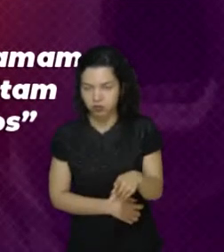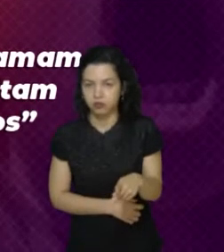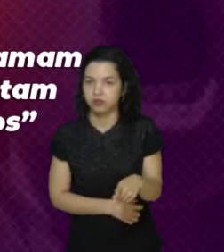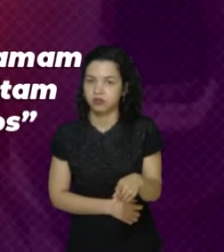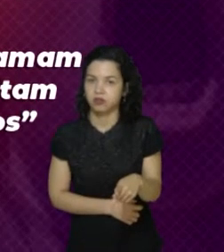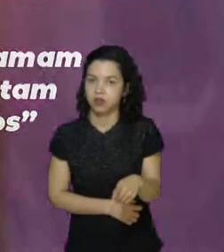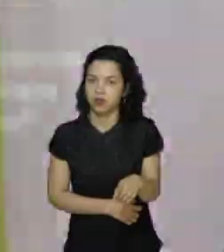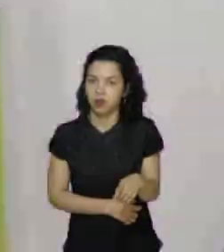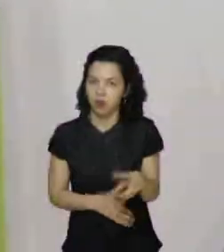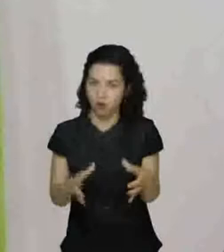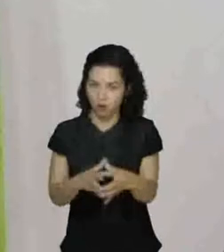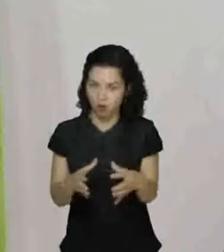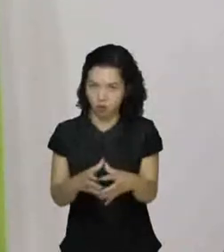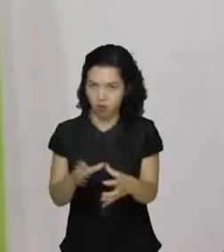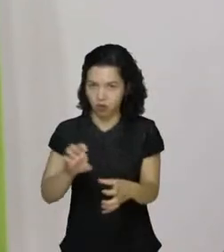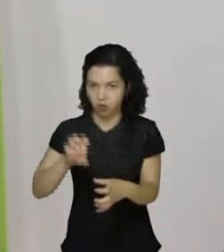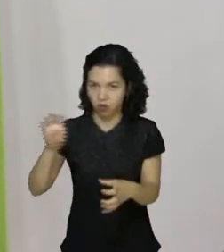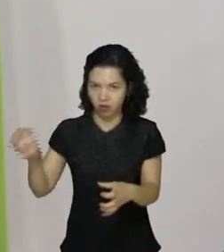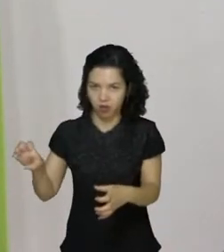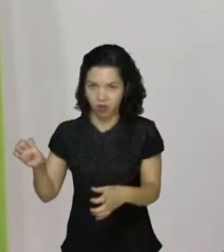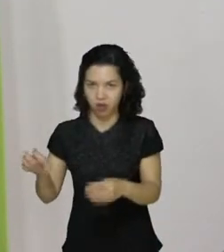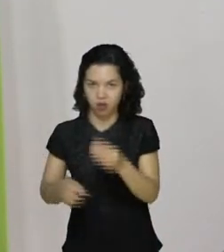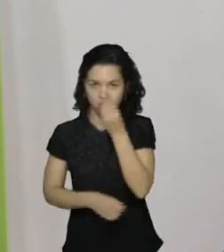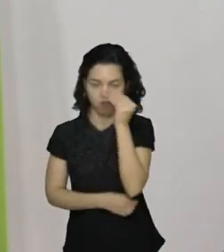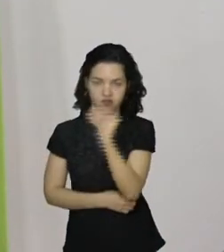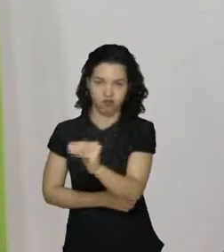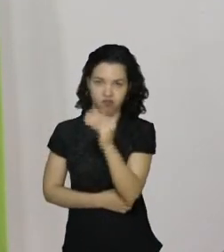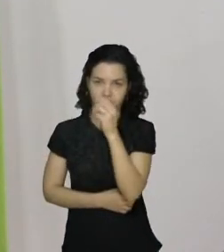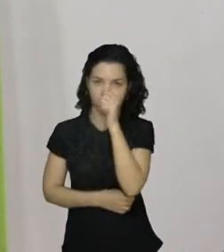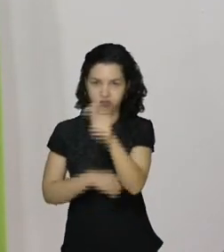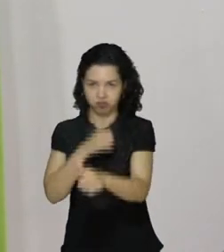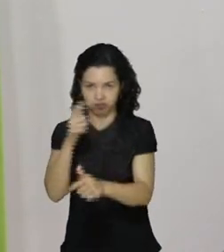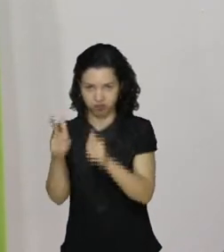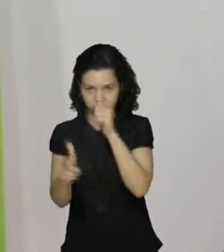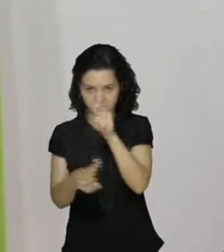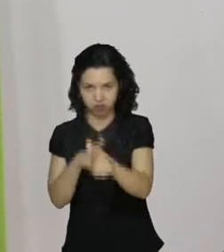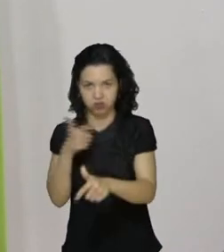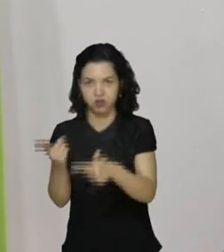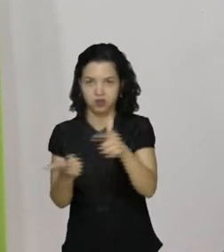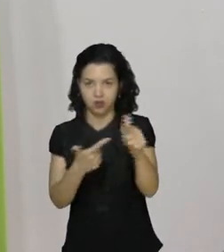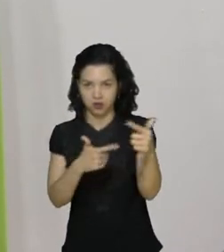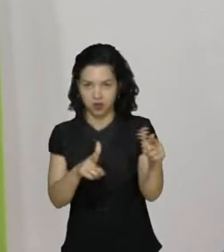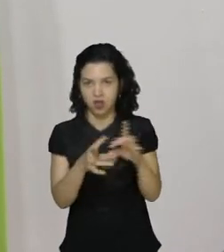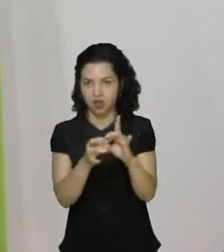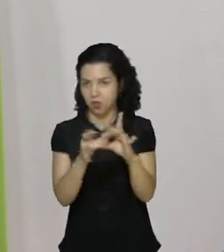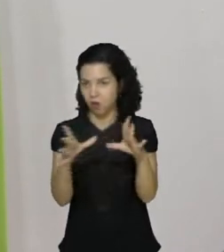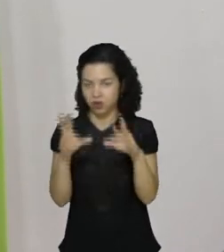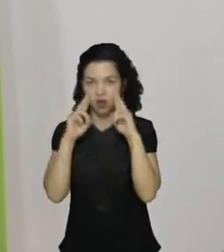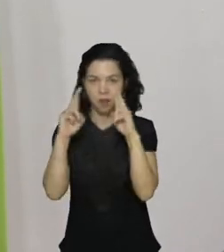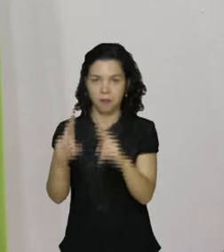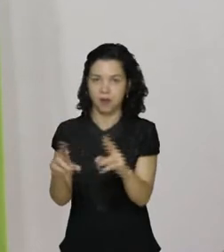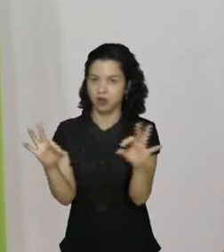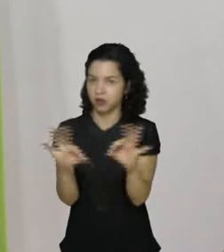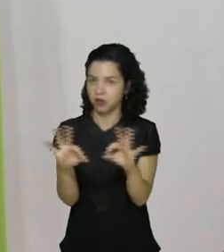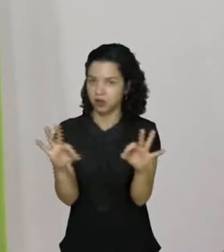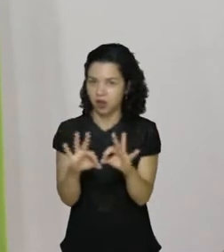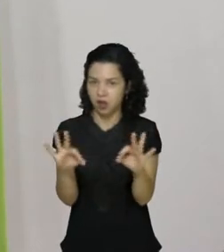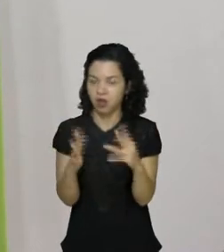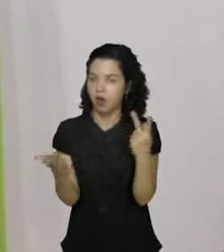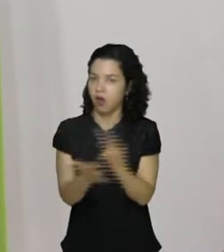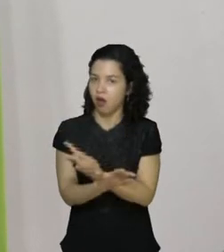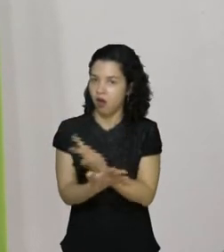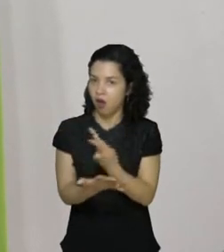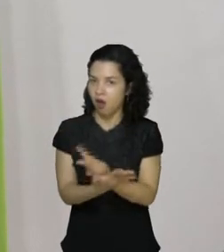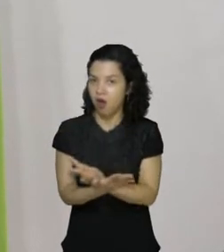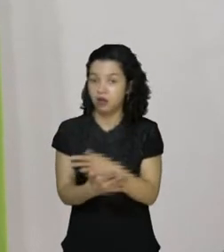tá? Desrespeita os outros, ataca os outros, não respeita a democracia, se comporta dessa forma e,